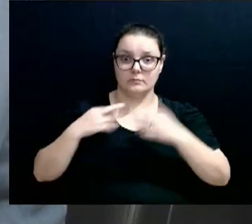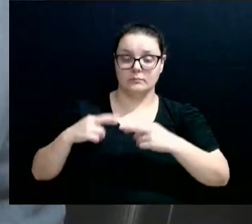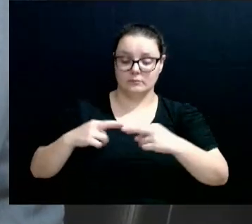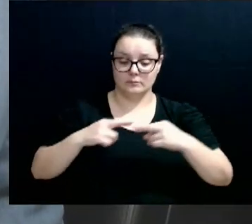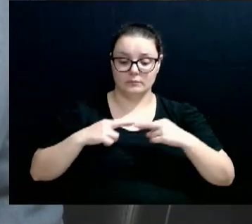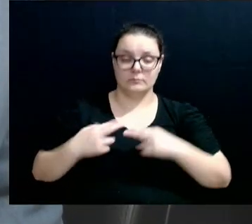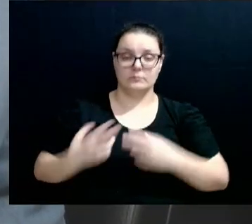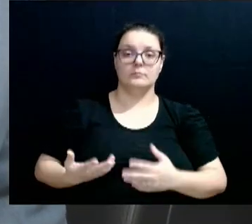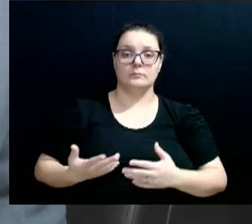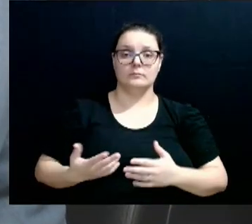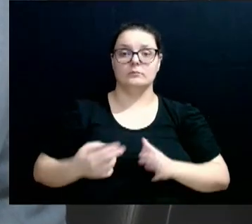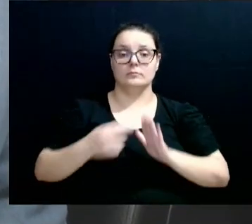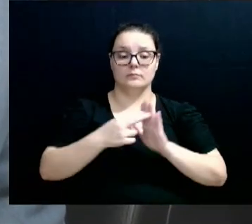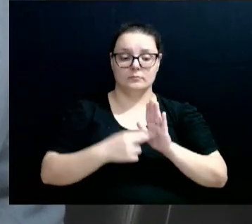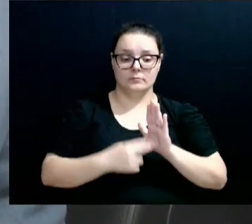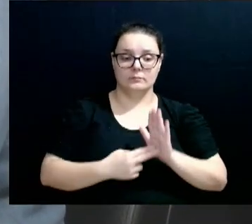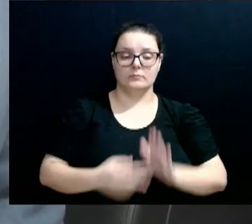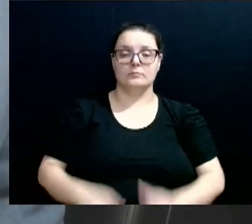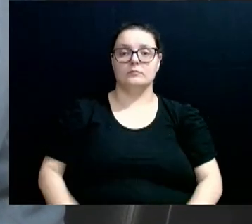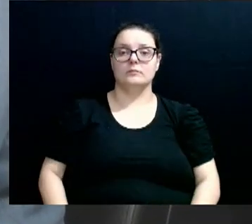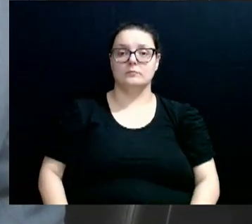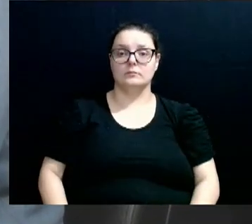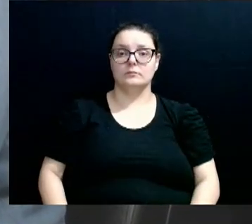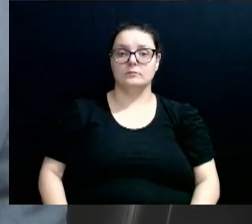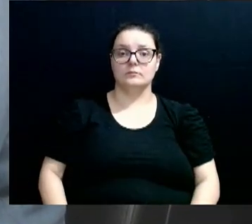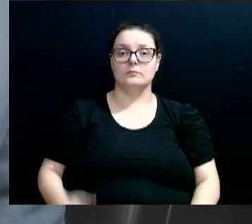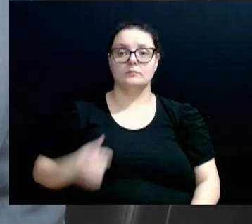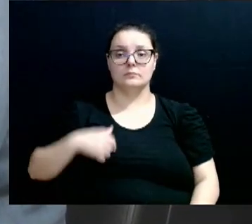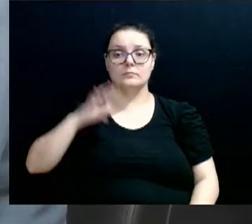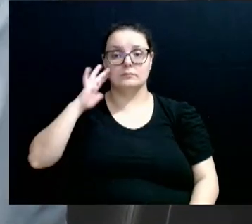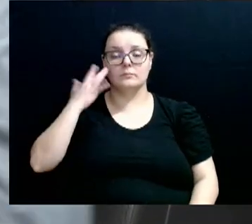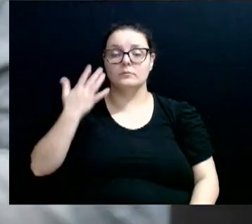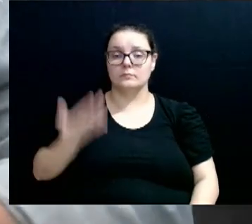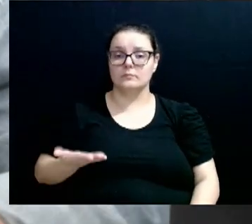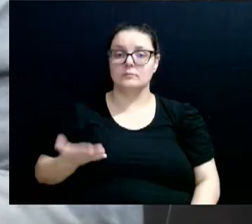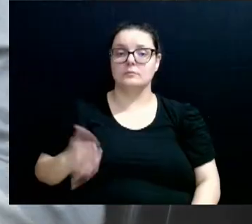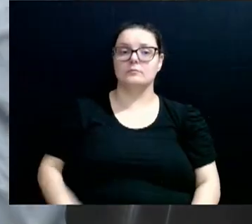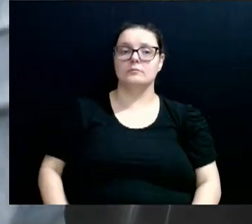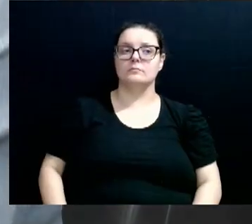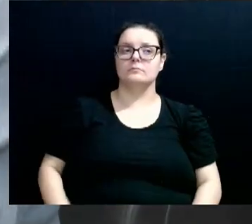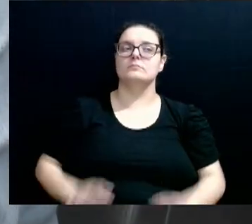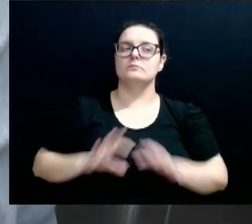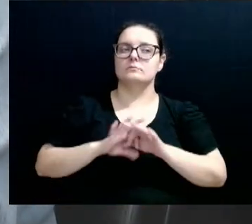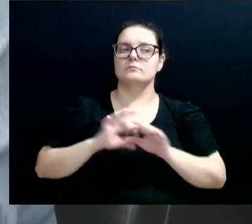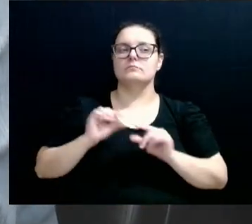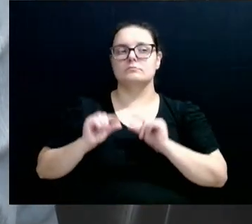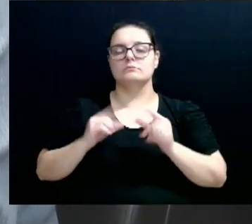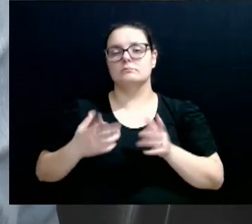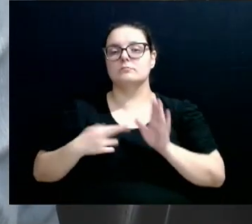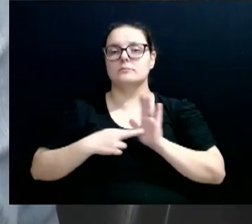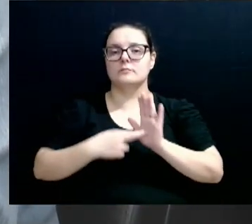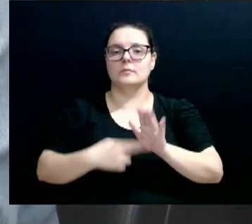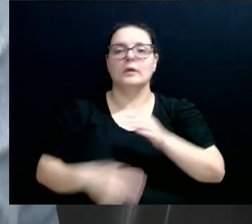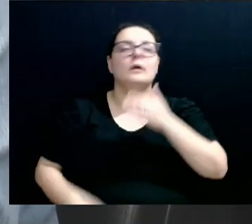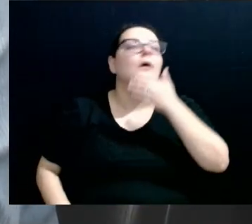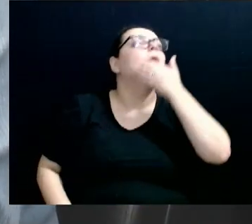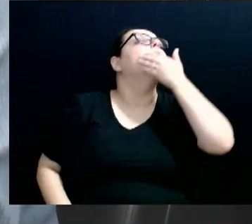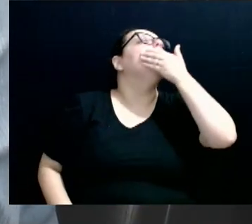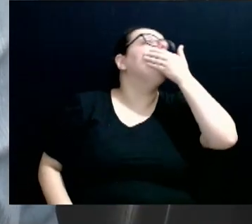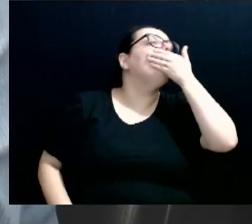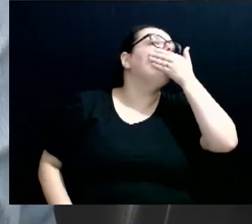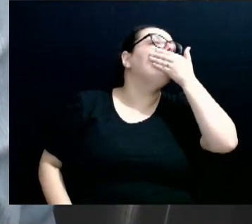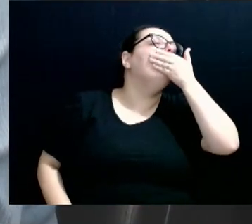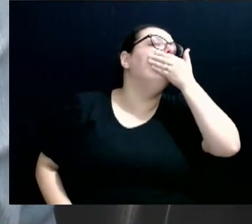normativas. Eu acho que isso me deixou um pouco como referência na